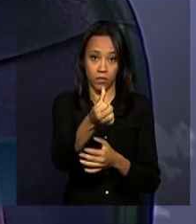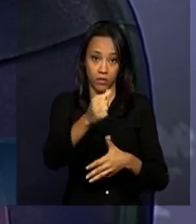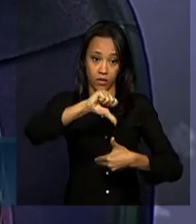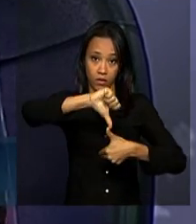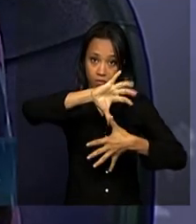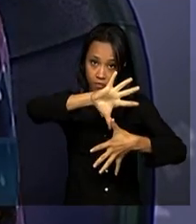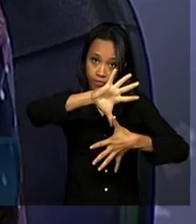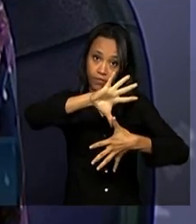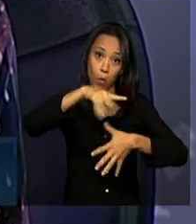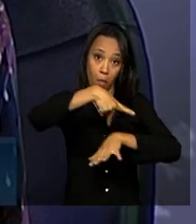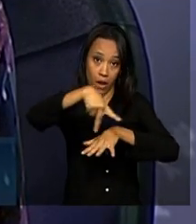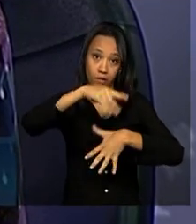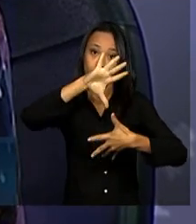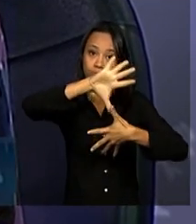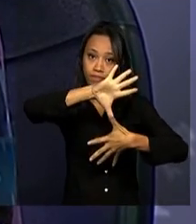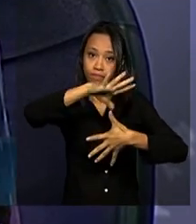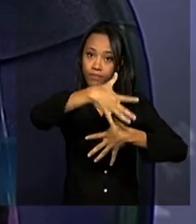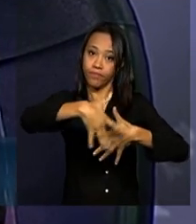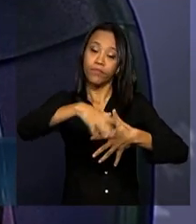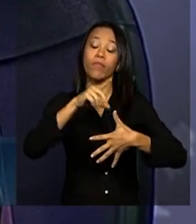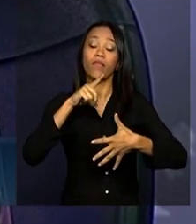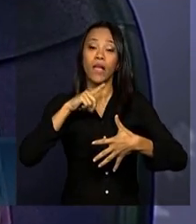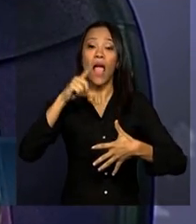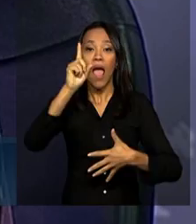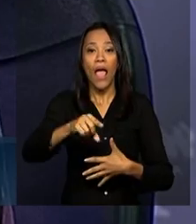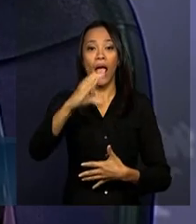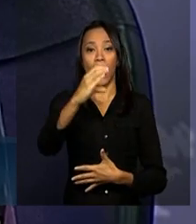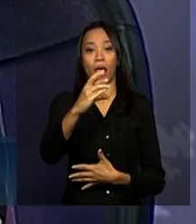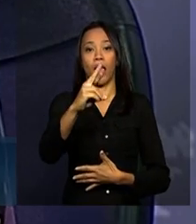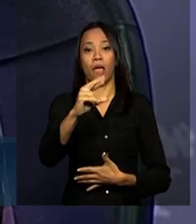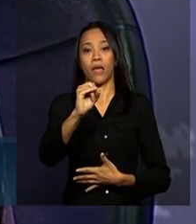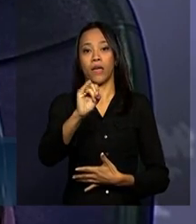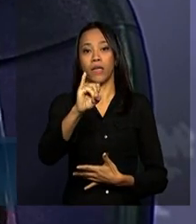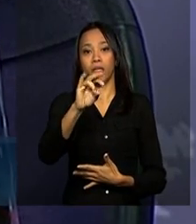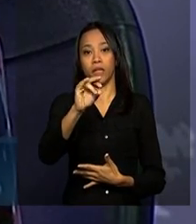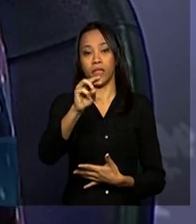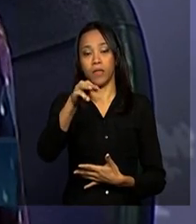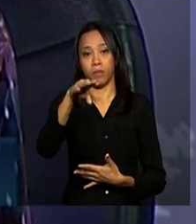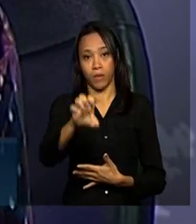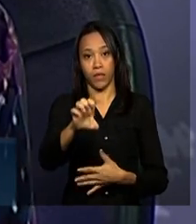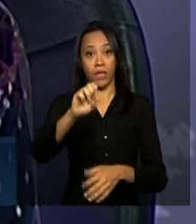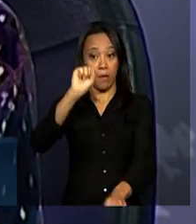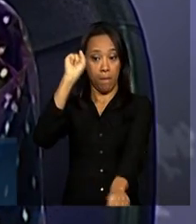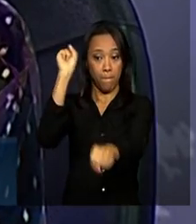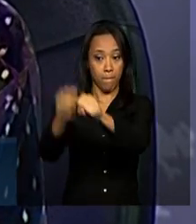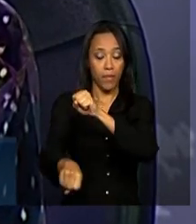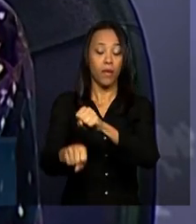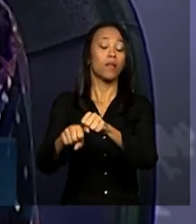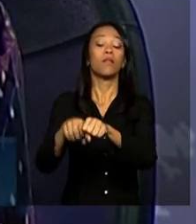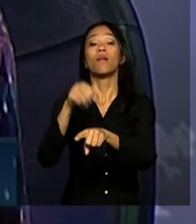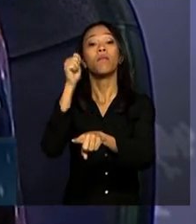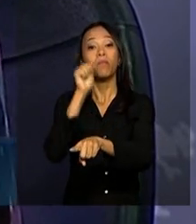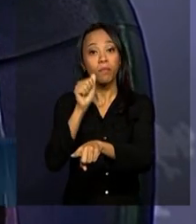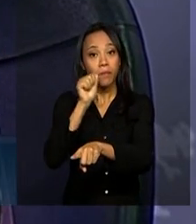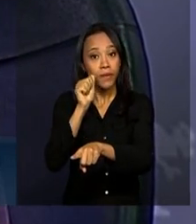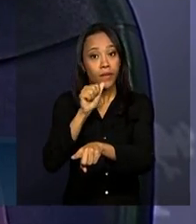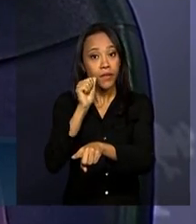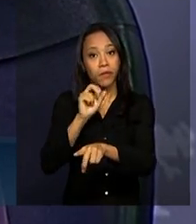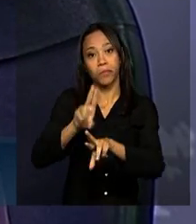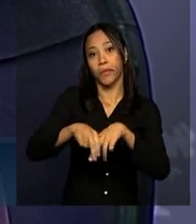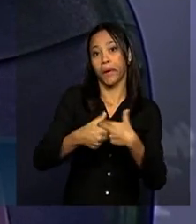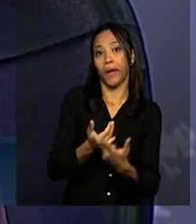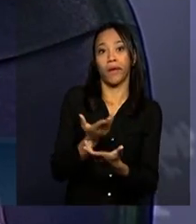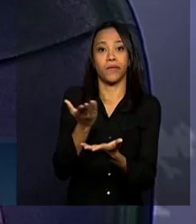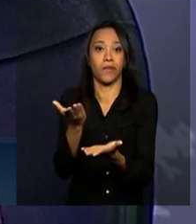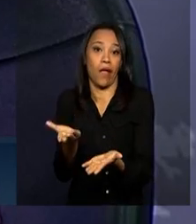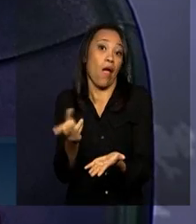Latina a ter como crime hediondo o feminicídio, que é a morte de mulheres pelo fato